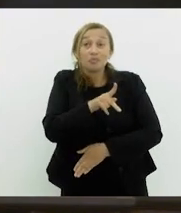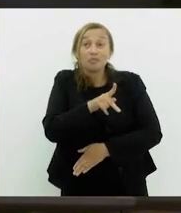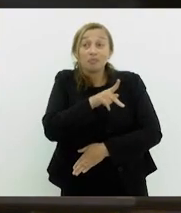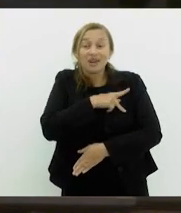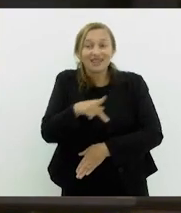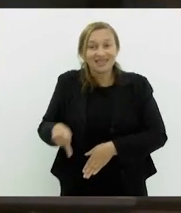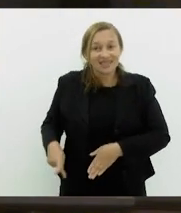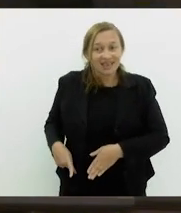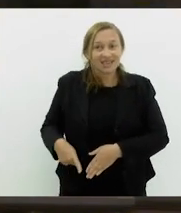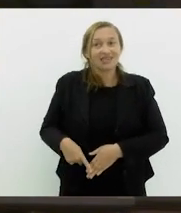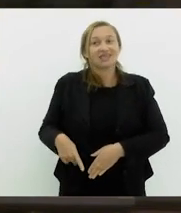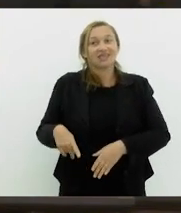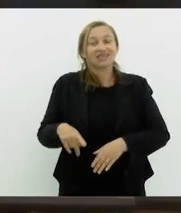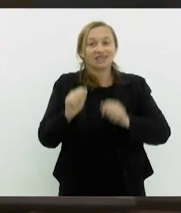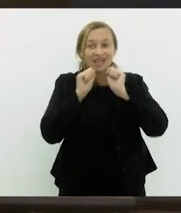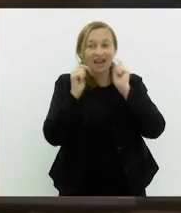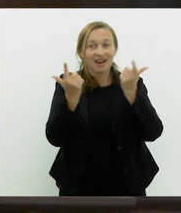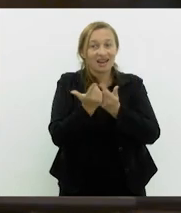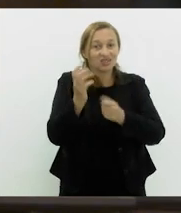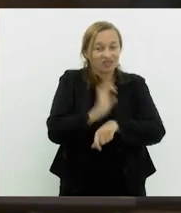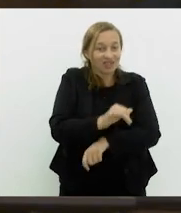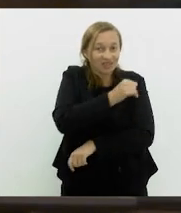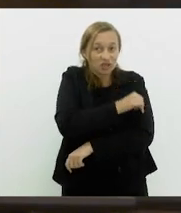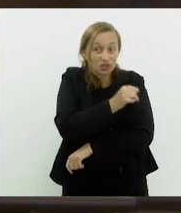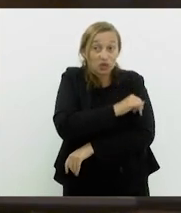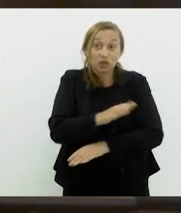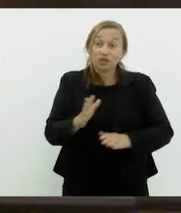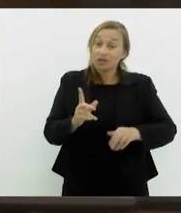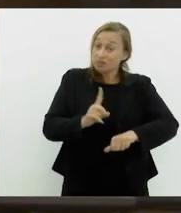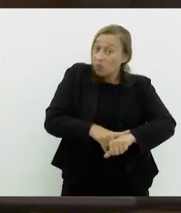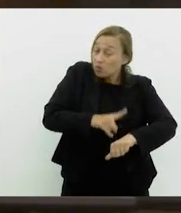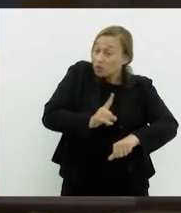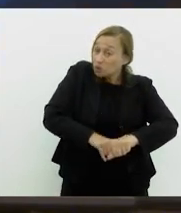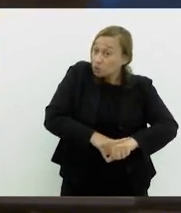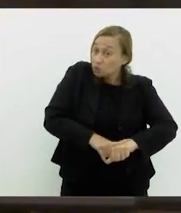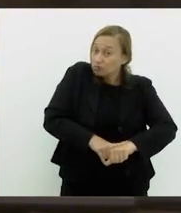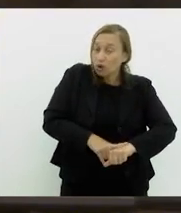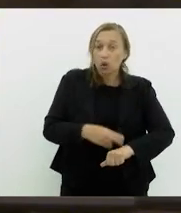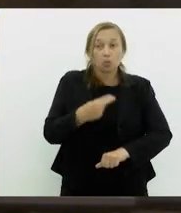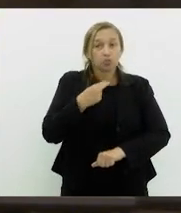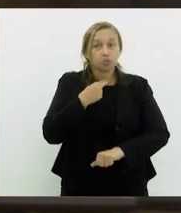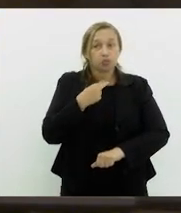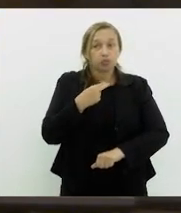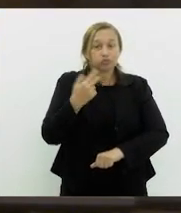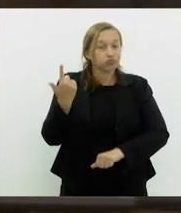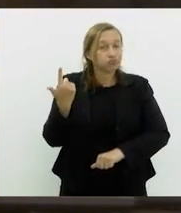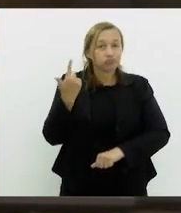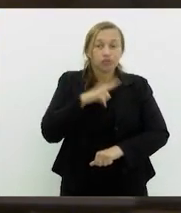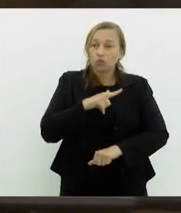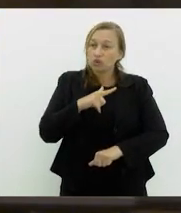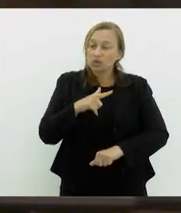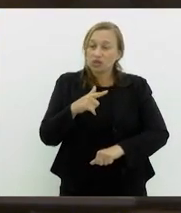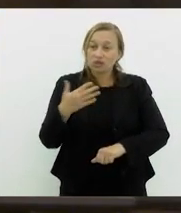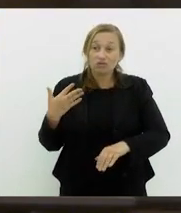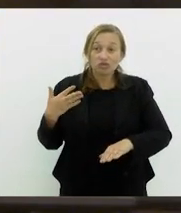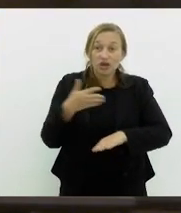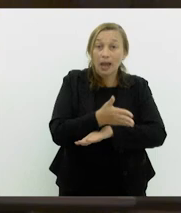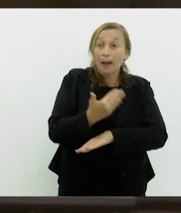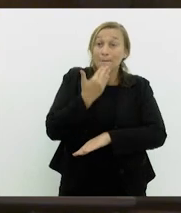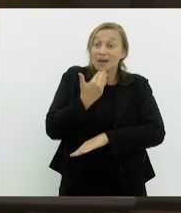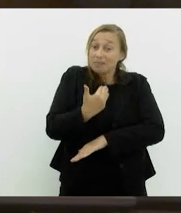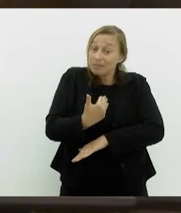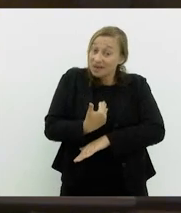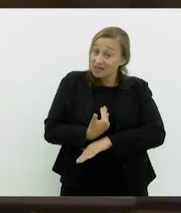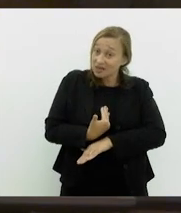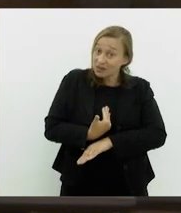Assembleia Legislativa aqui no Estado do Rio, que nesse instante, não conseguindo chegar a tempo, me incumbiu